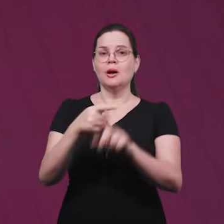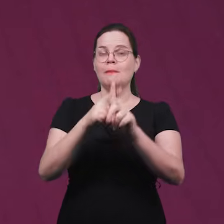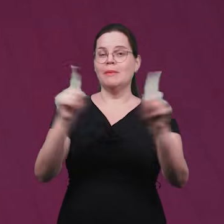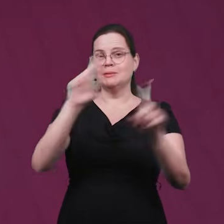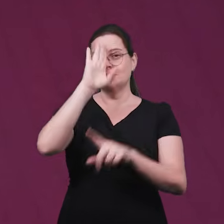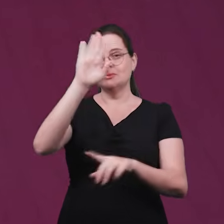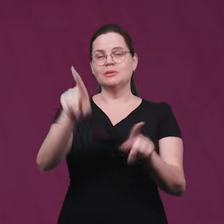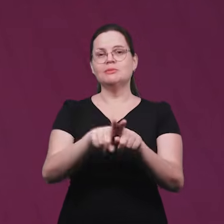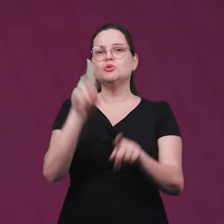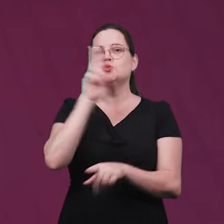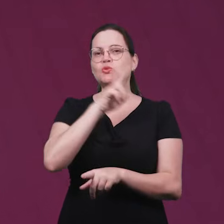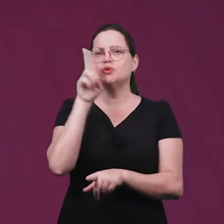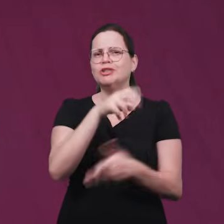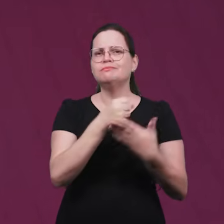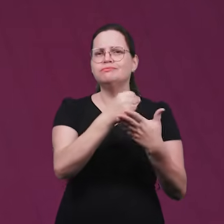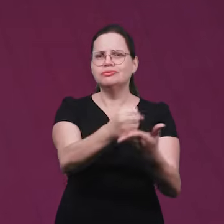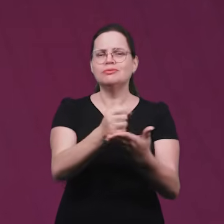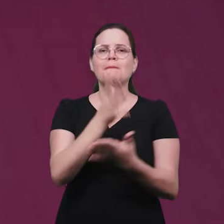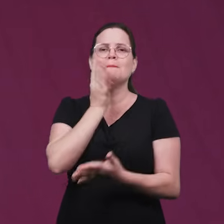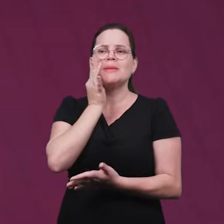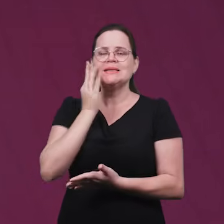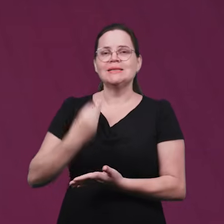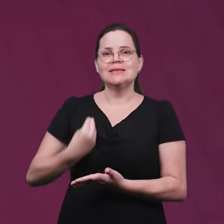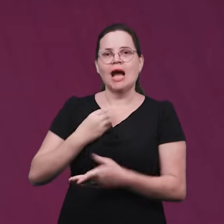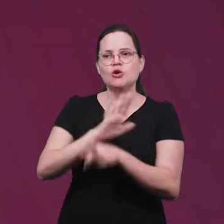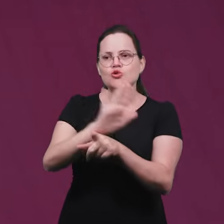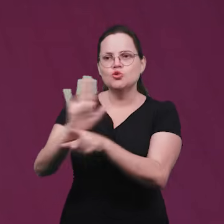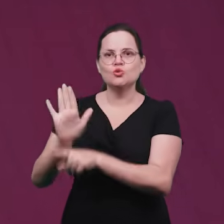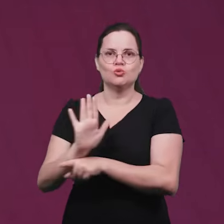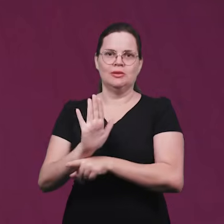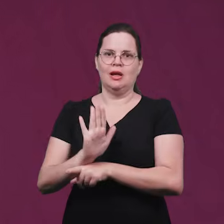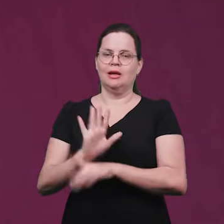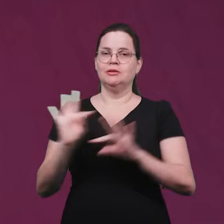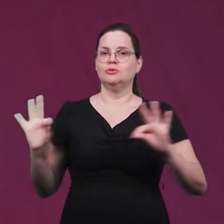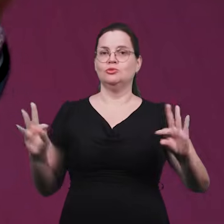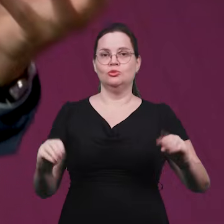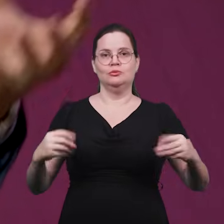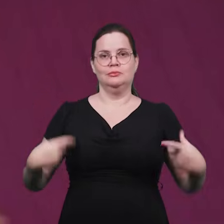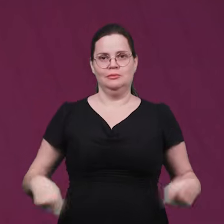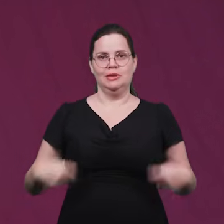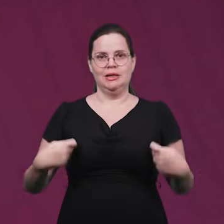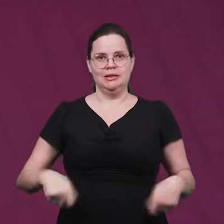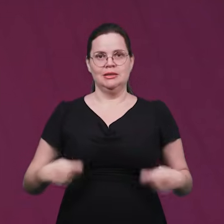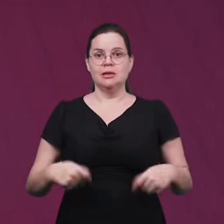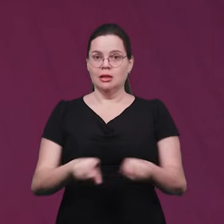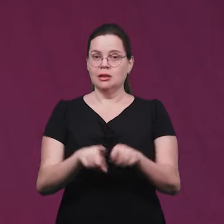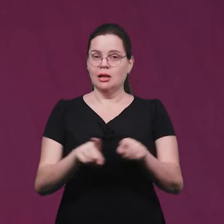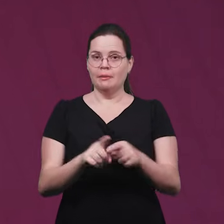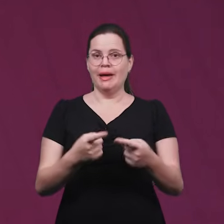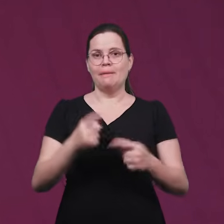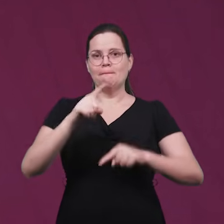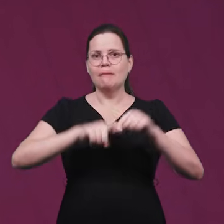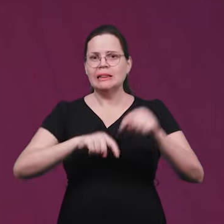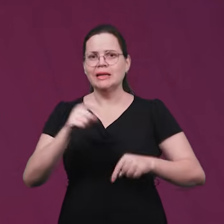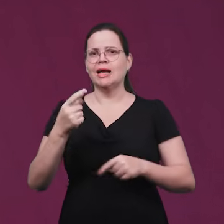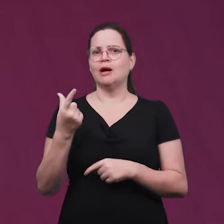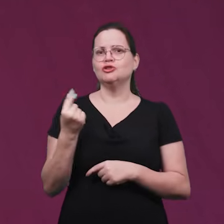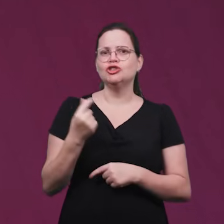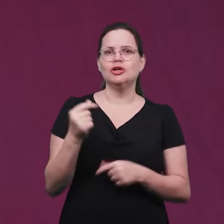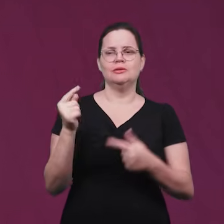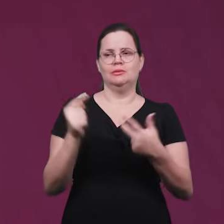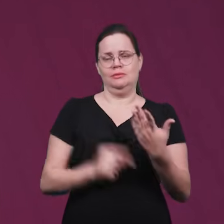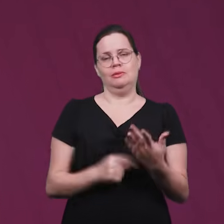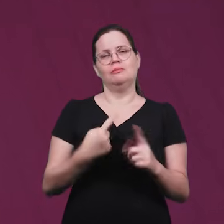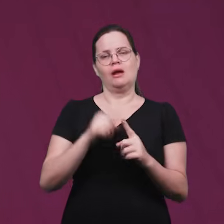também o socorro de forma presencial e até naquilo que são recursos